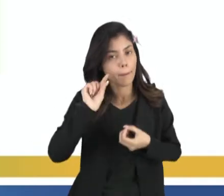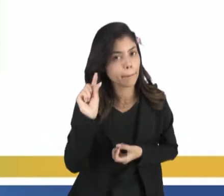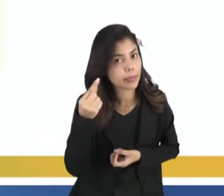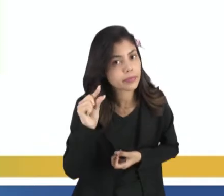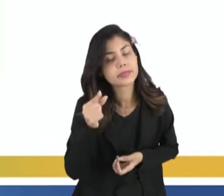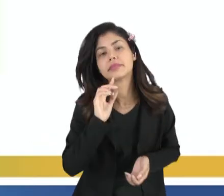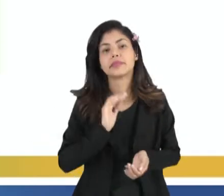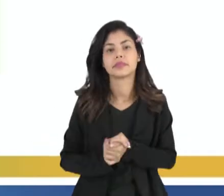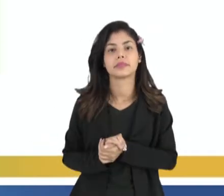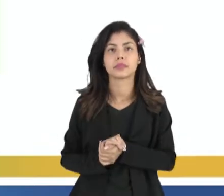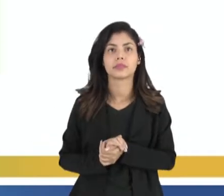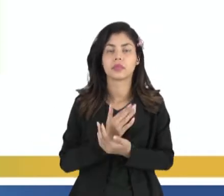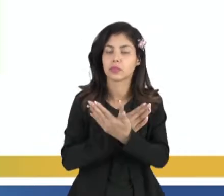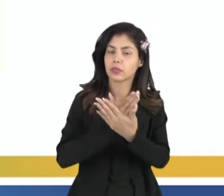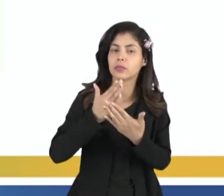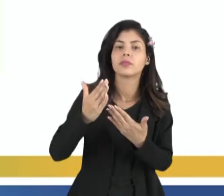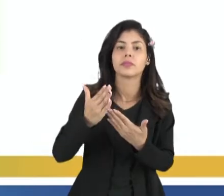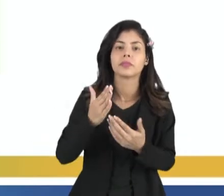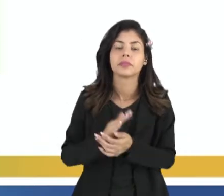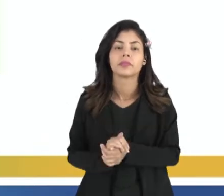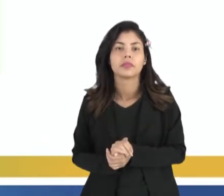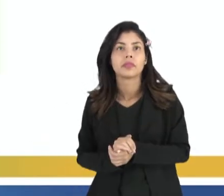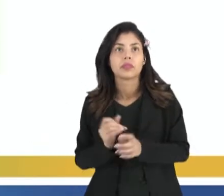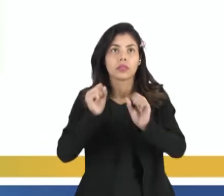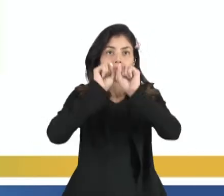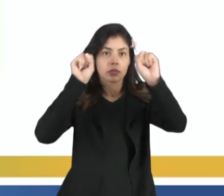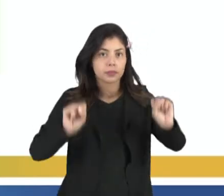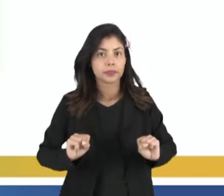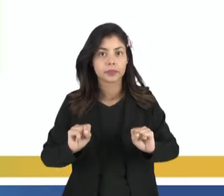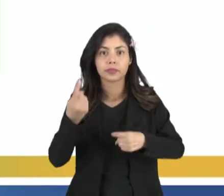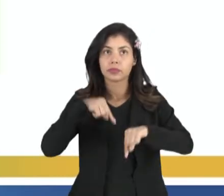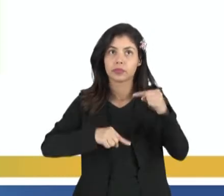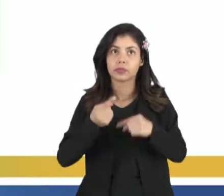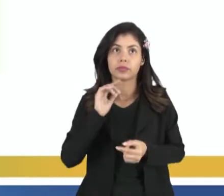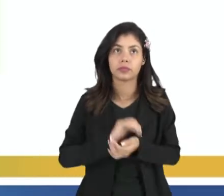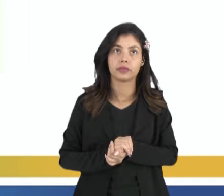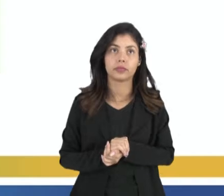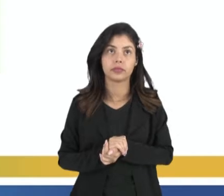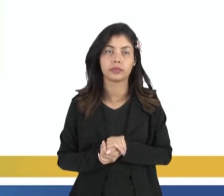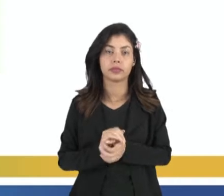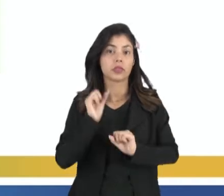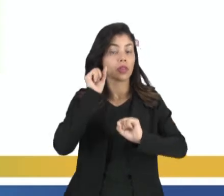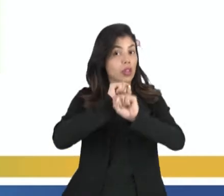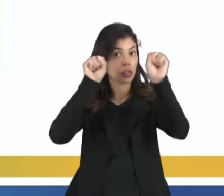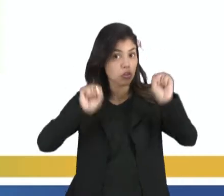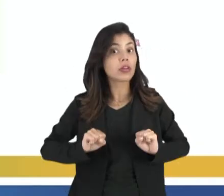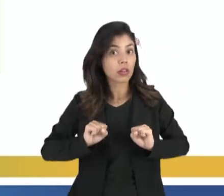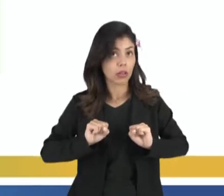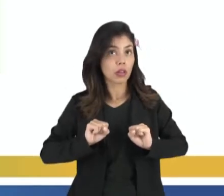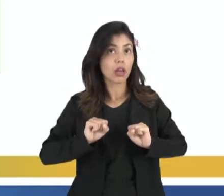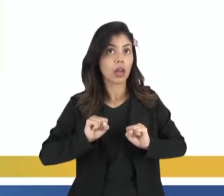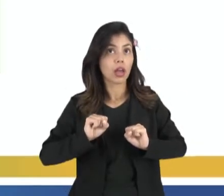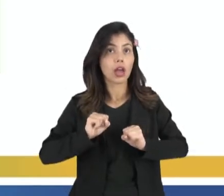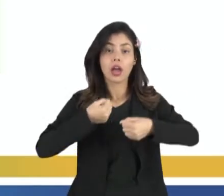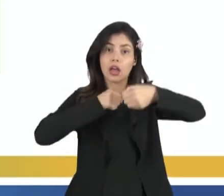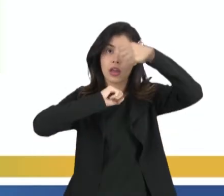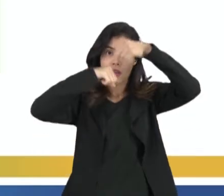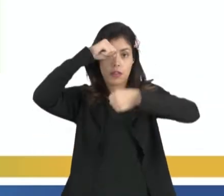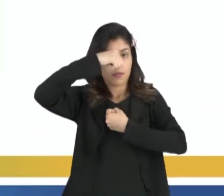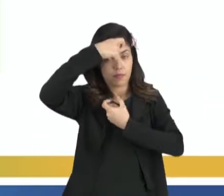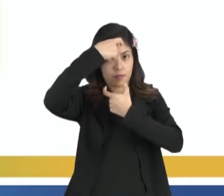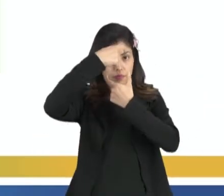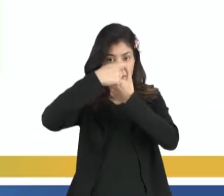uma vez na sua constituição. O sistema nervoso ele vai ser dividido aí em sistema nervoso central e o sistema